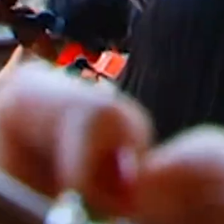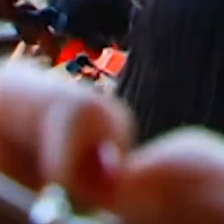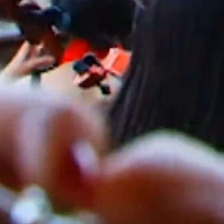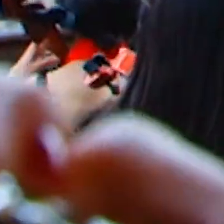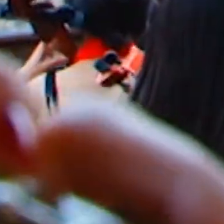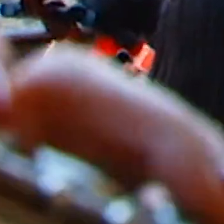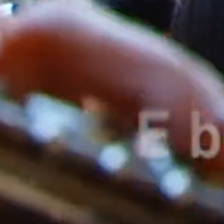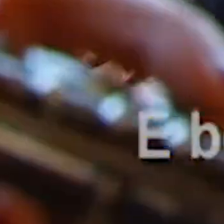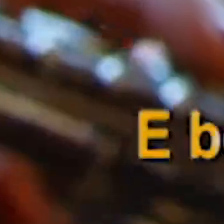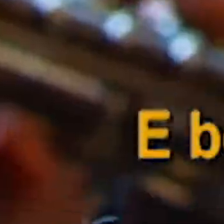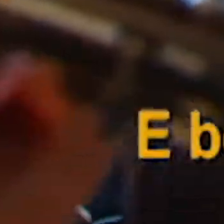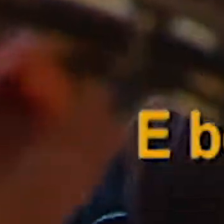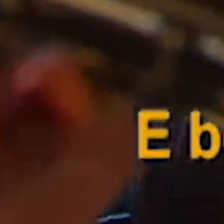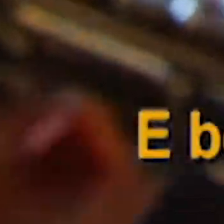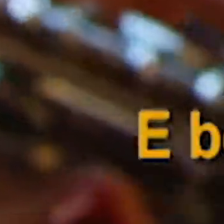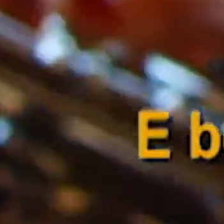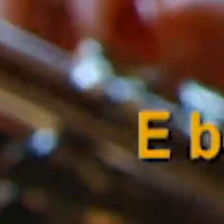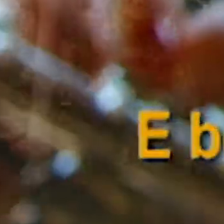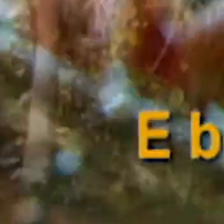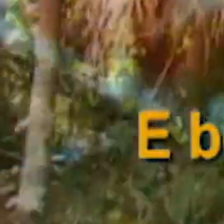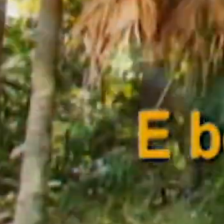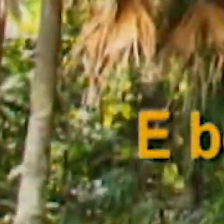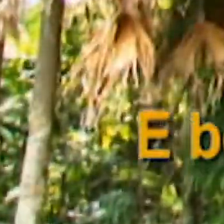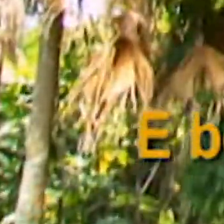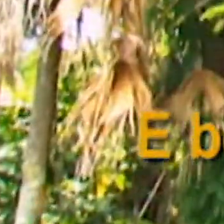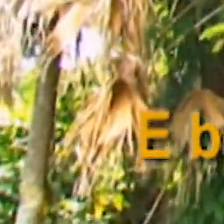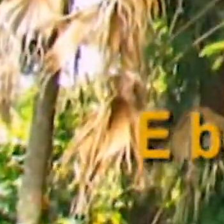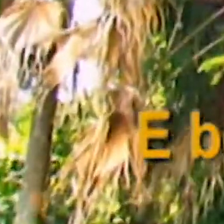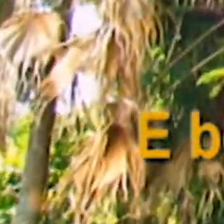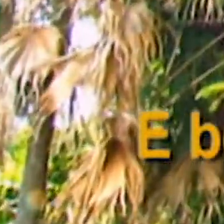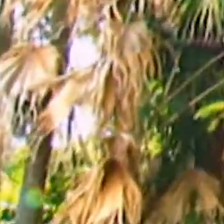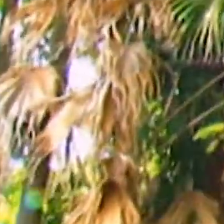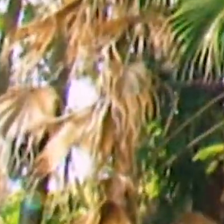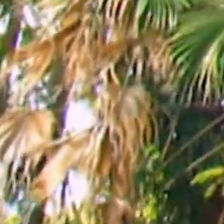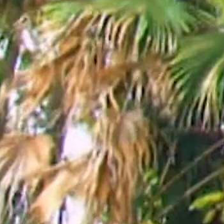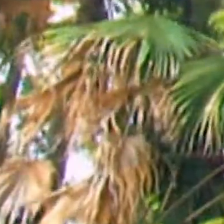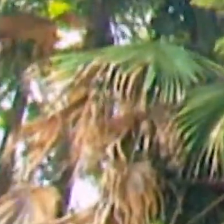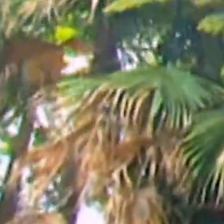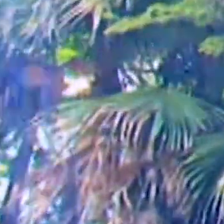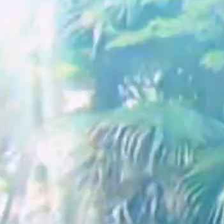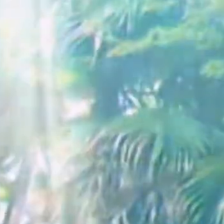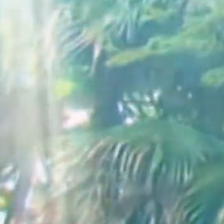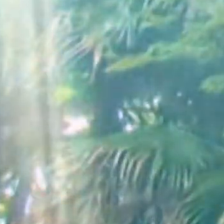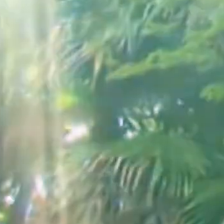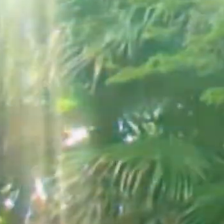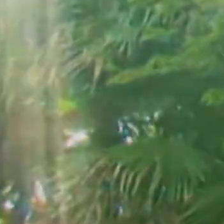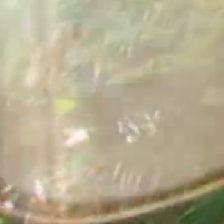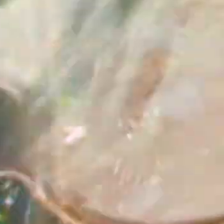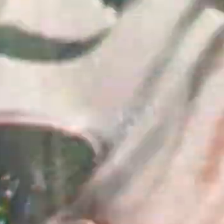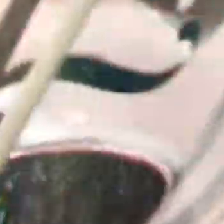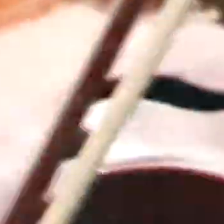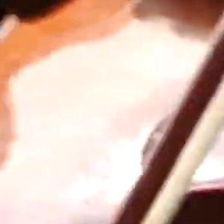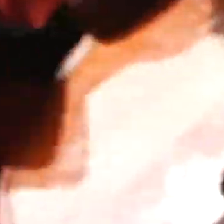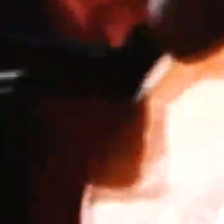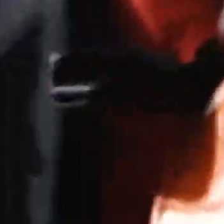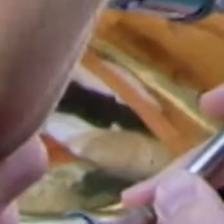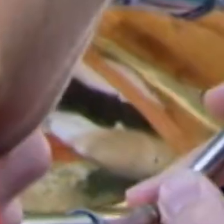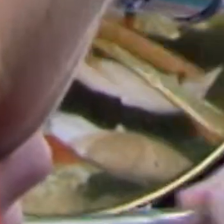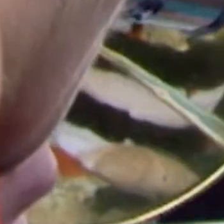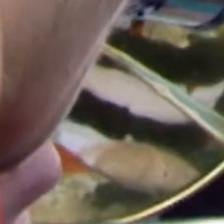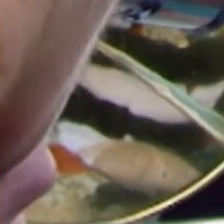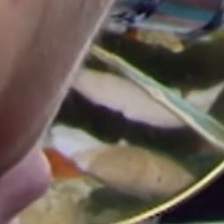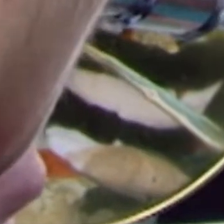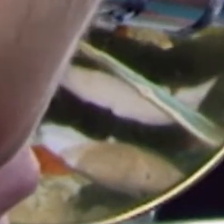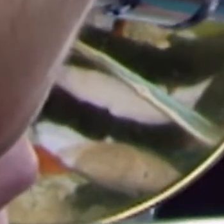Jacareí. E vencendo o futuro, não dista novamente será. Meu